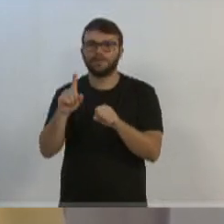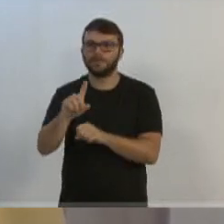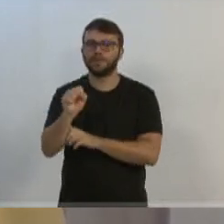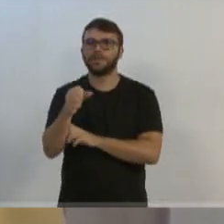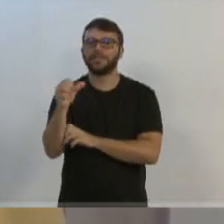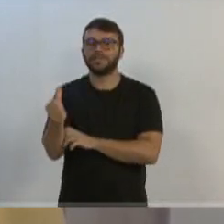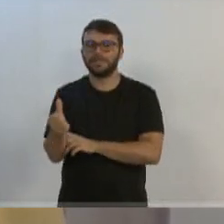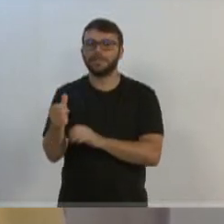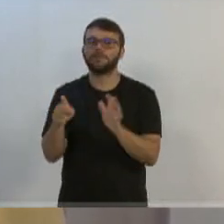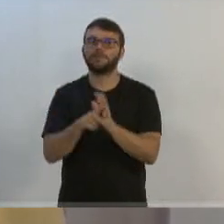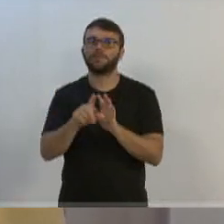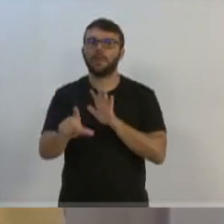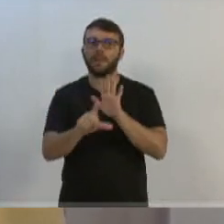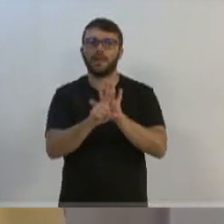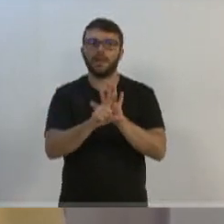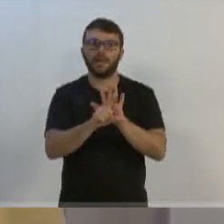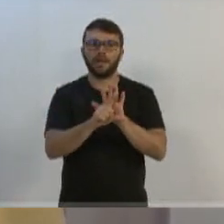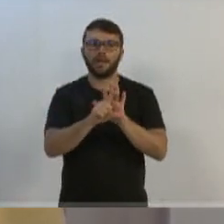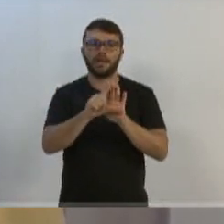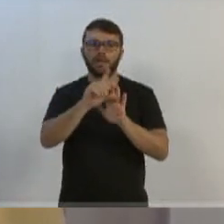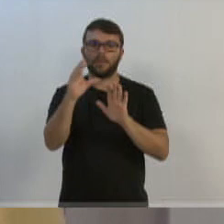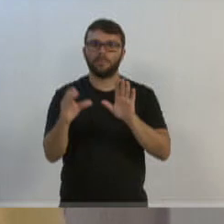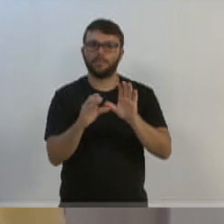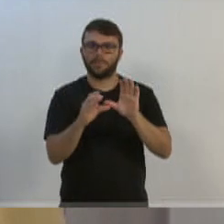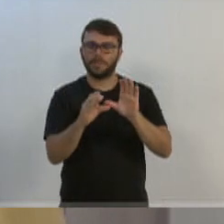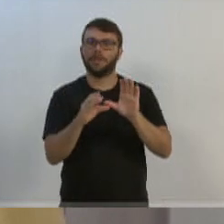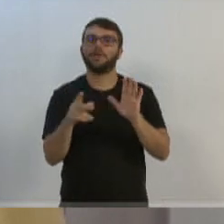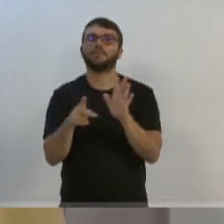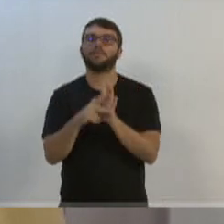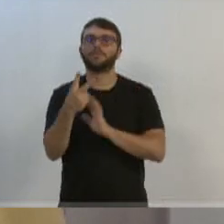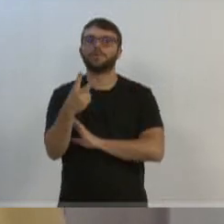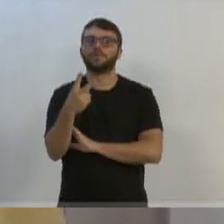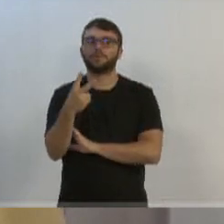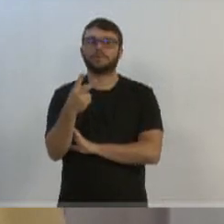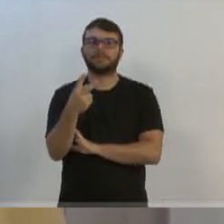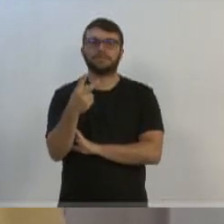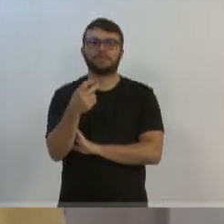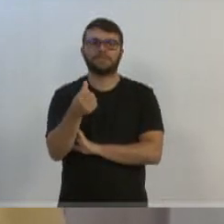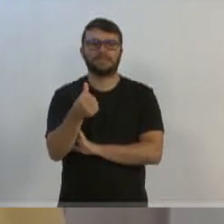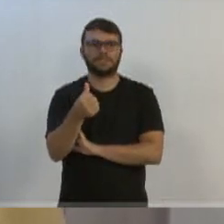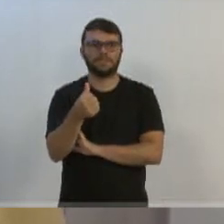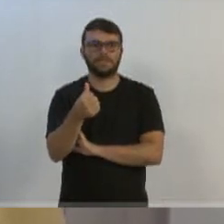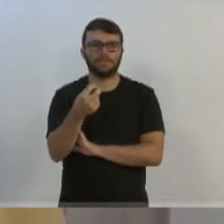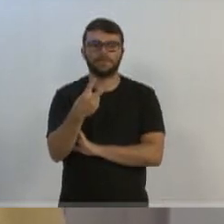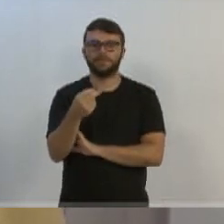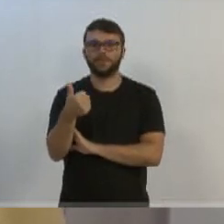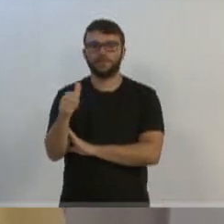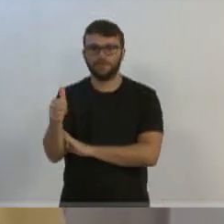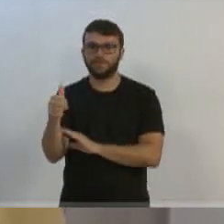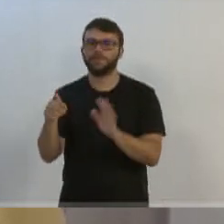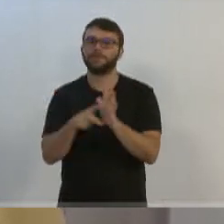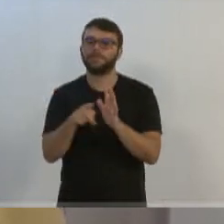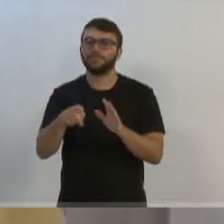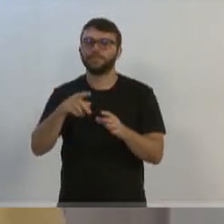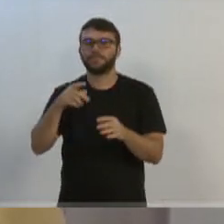Complementar 615 de 2011. Na verdade, muito bem colocado pelos vereadores Almir Vieira e a vereadora